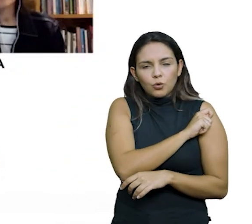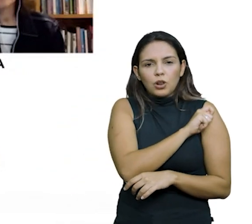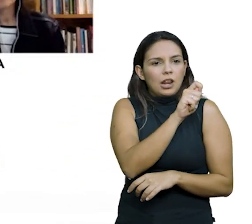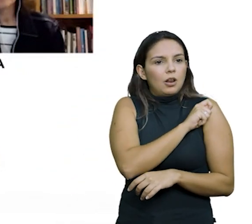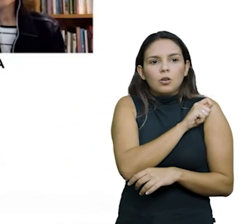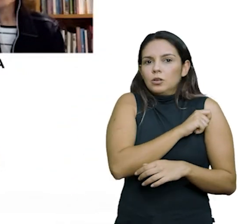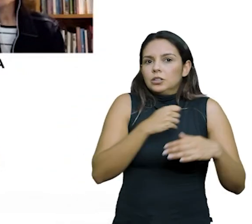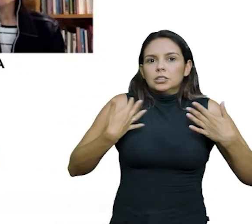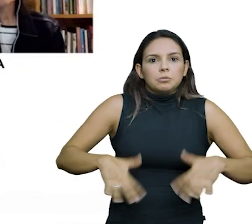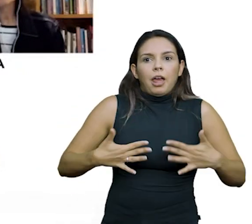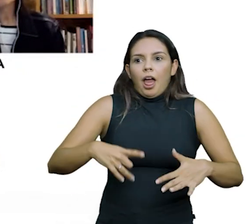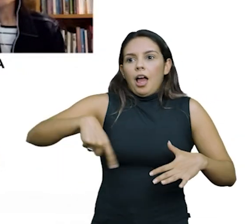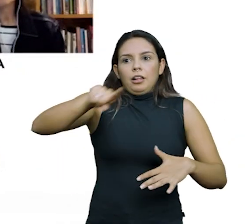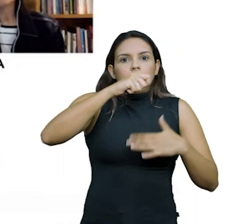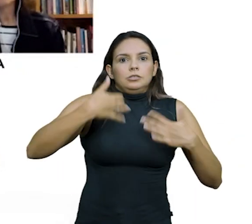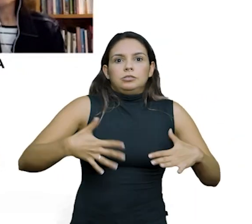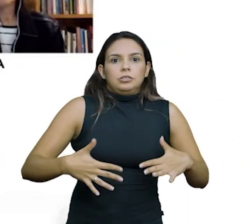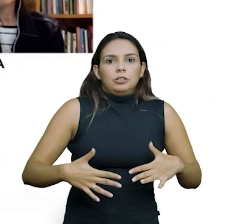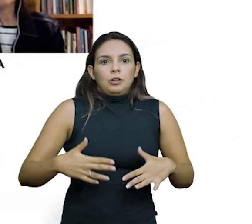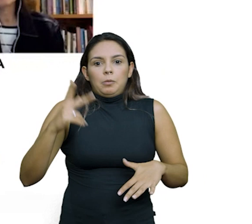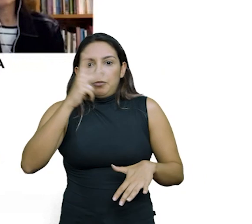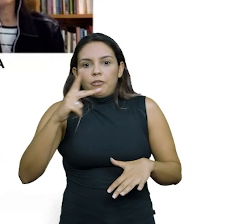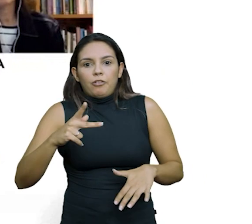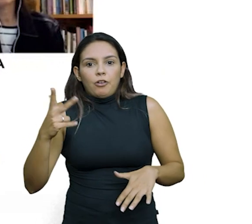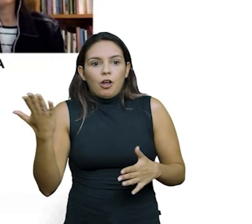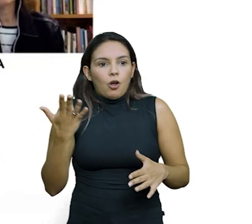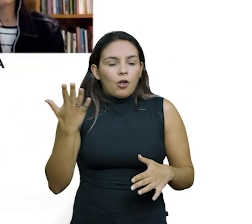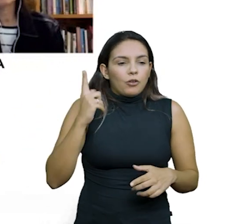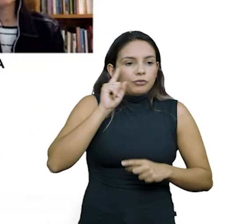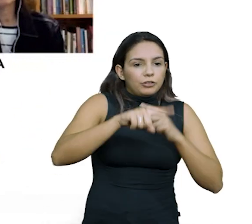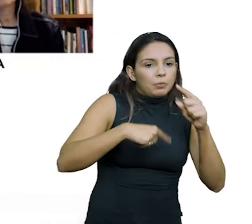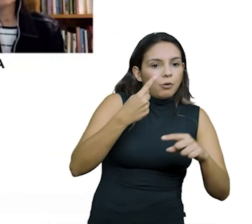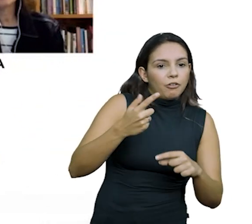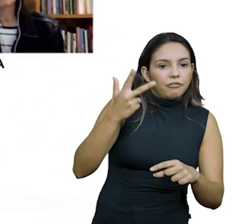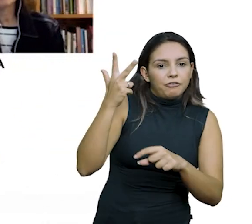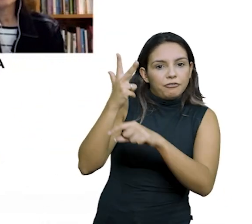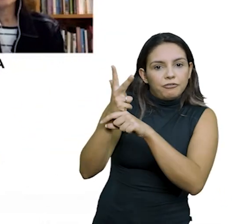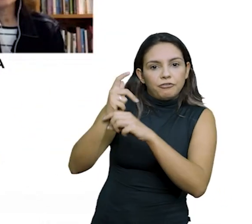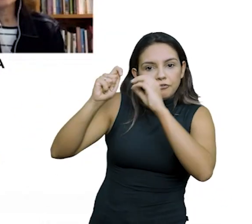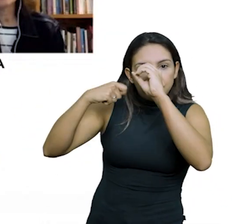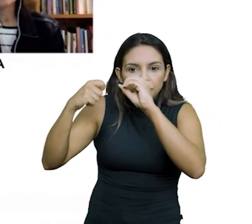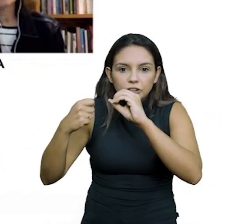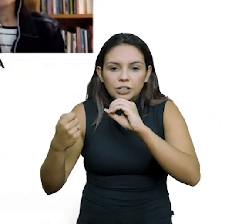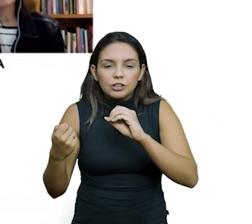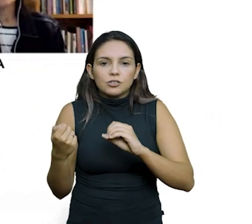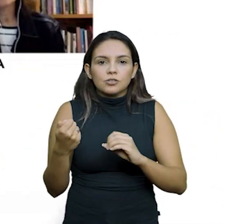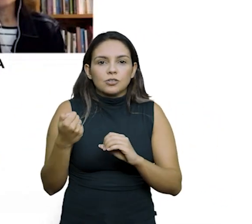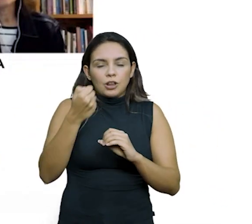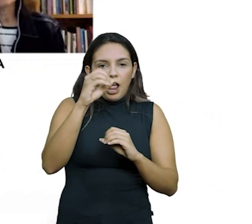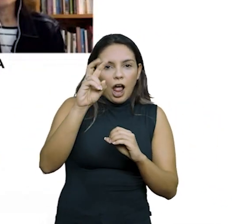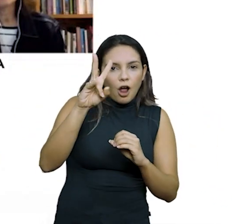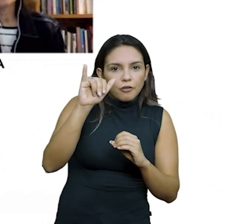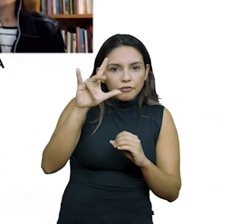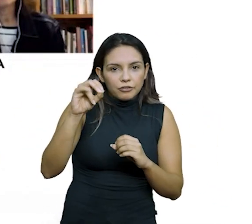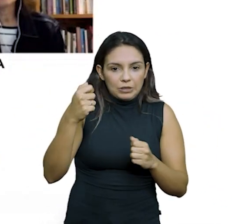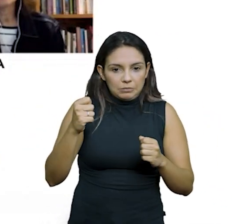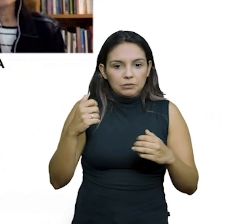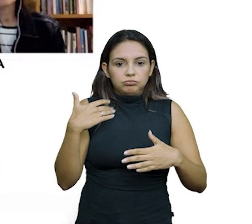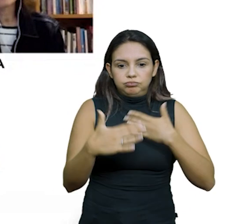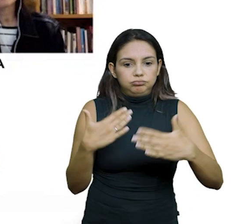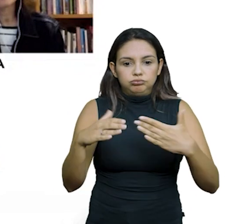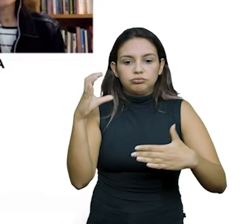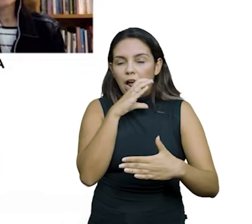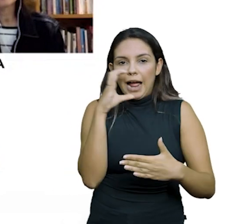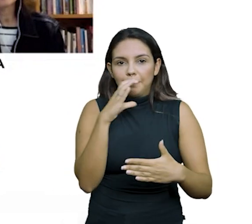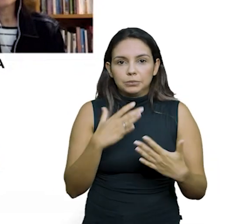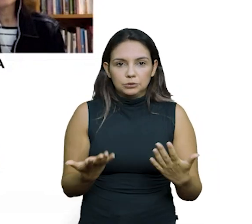aluno desesperando. Tipo, professor, é ao vivo agora e depois é um vídeo, mas eu tenho um ao vivo. É um ritmo, tá num